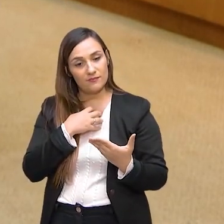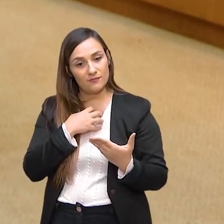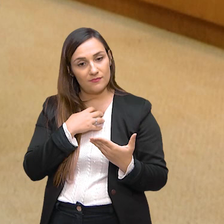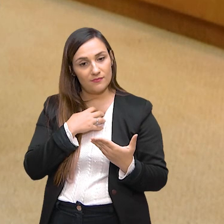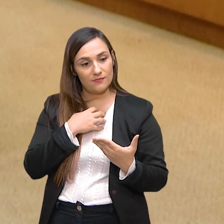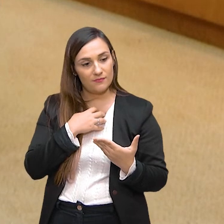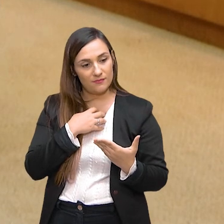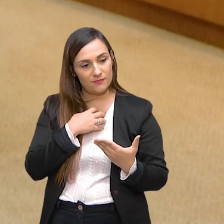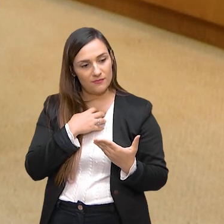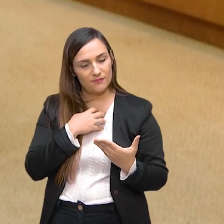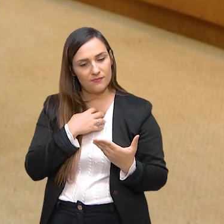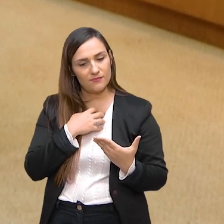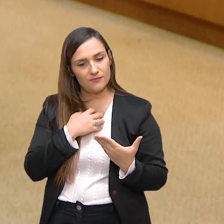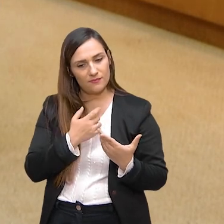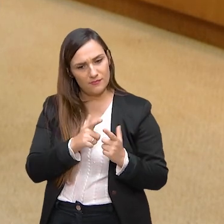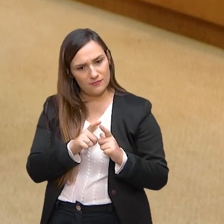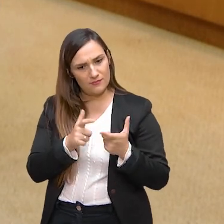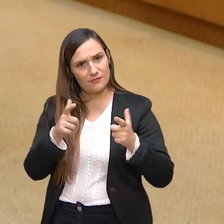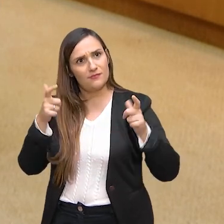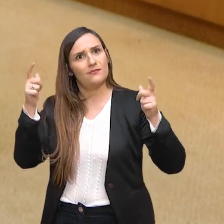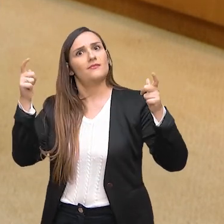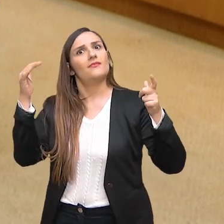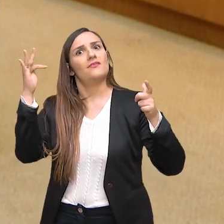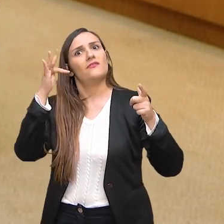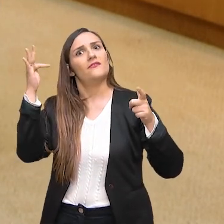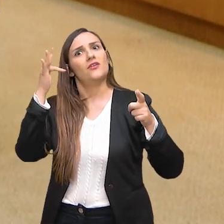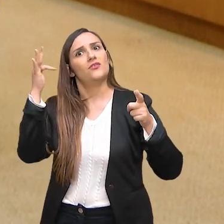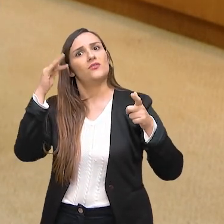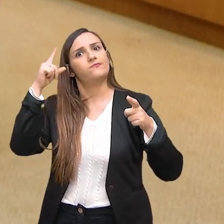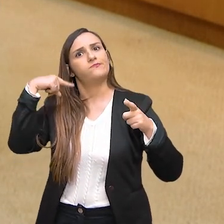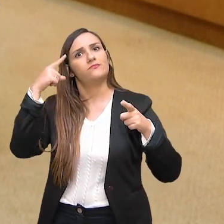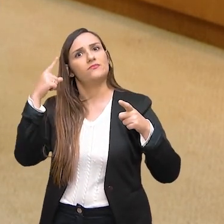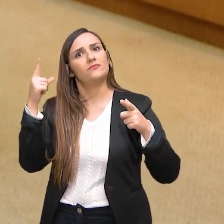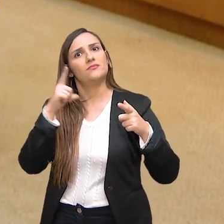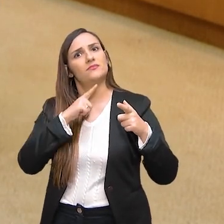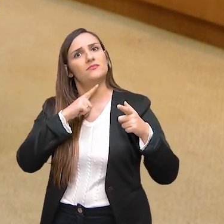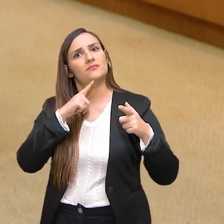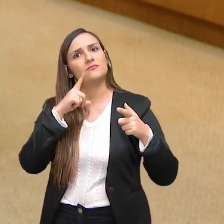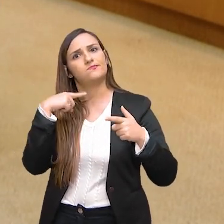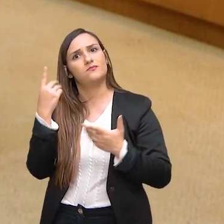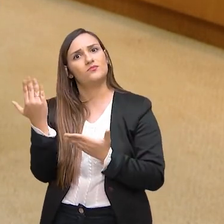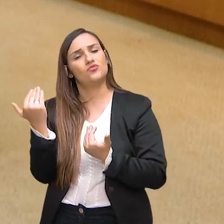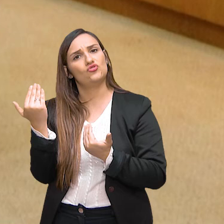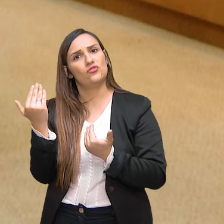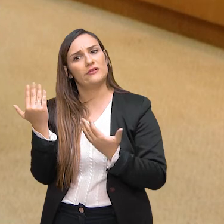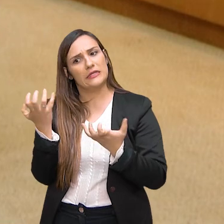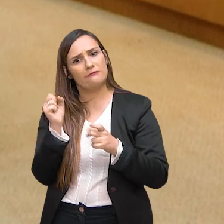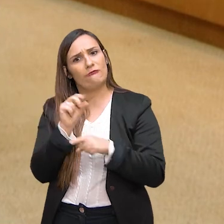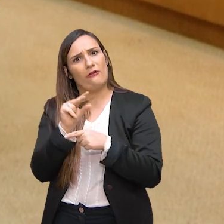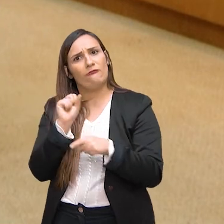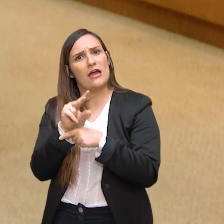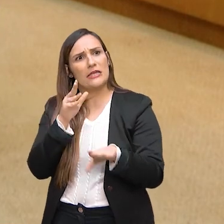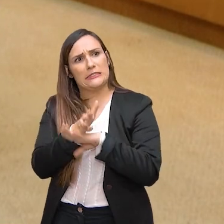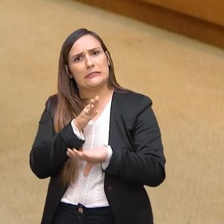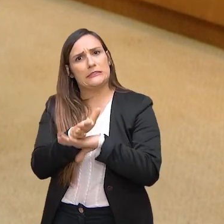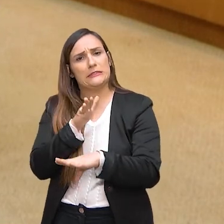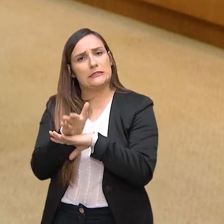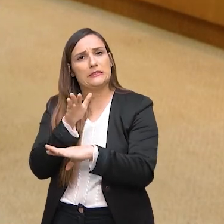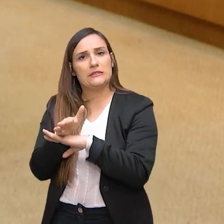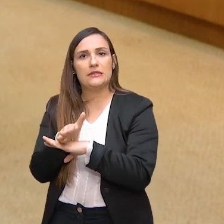proliferação das faculdades de direito, de muitos advogados jovens, e a busca por um